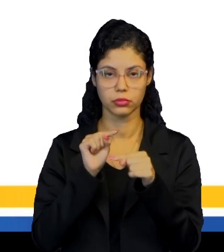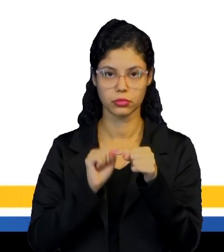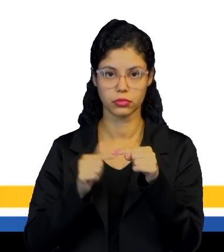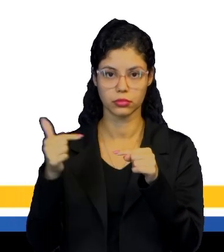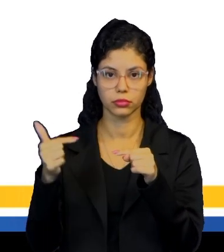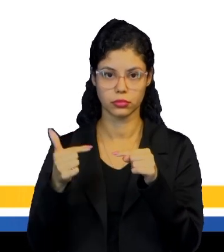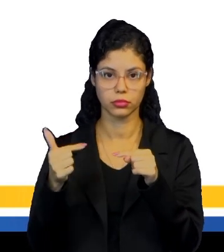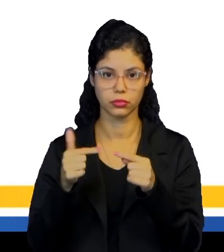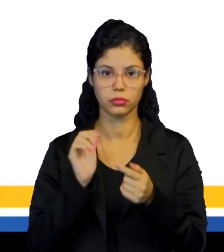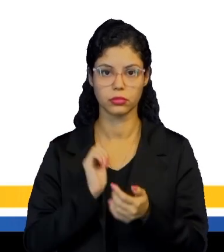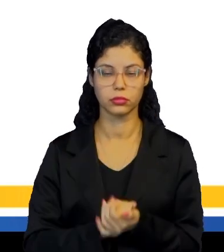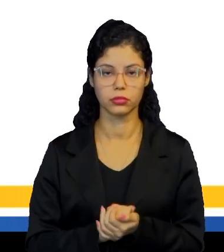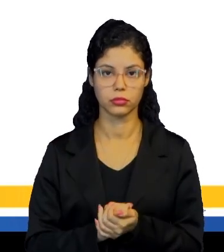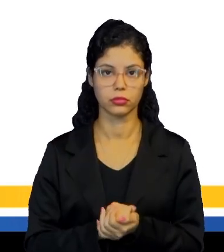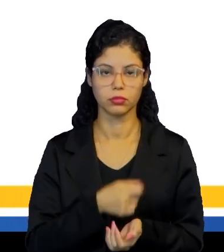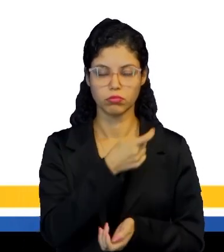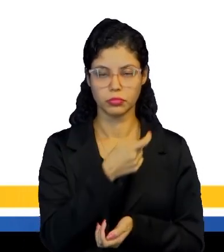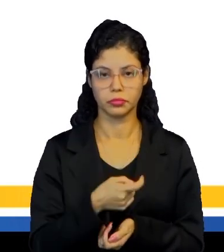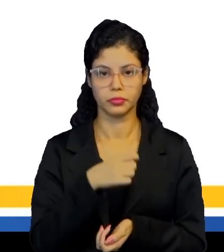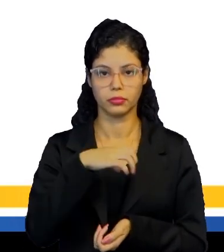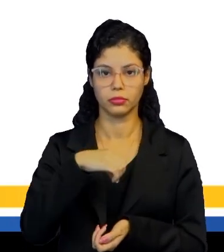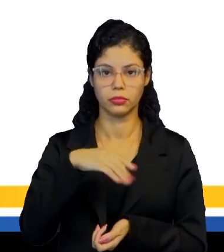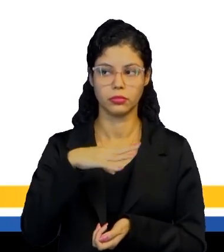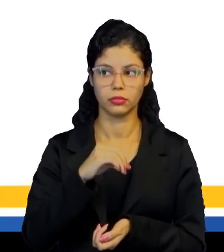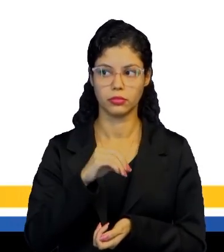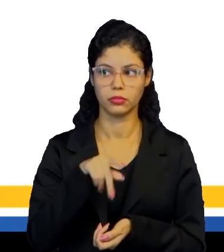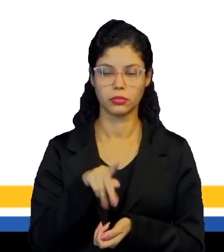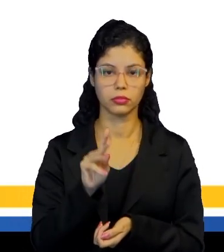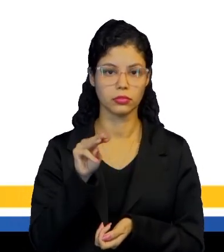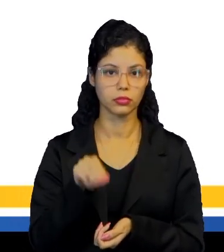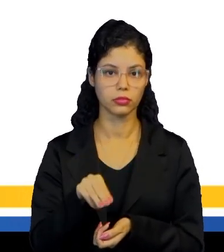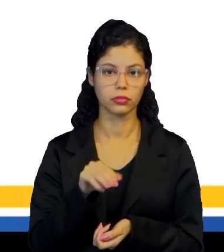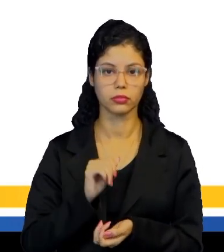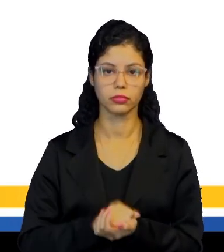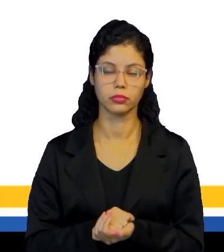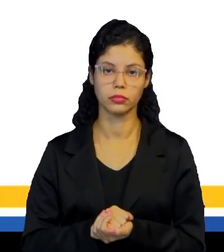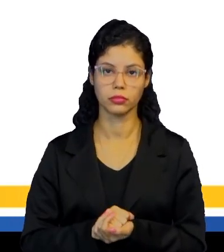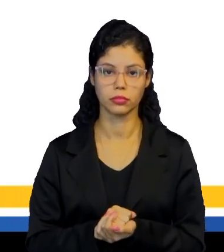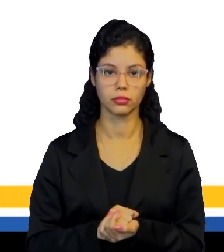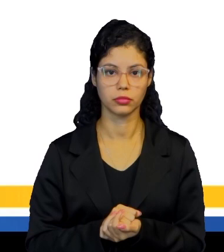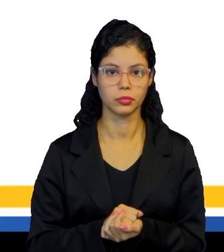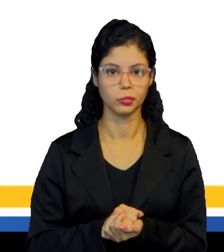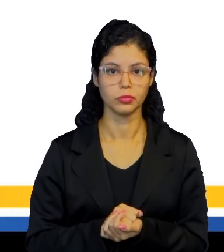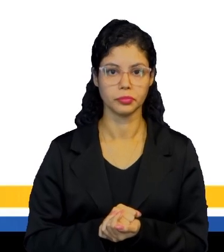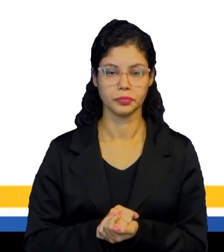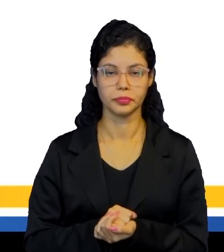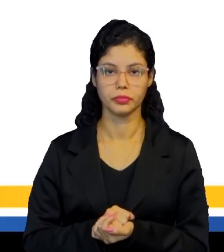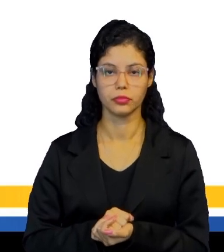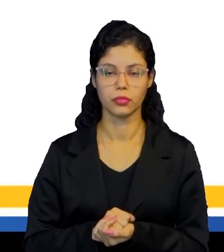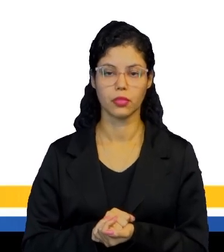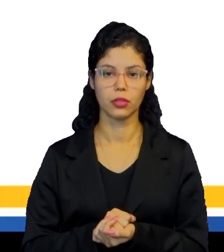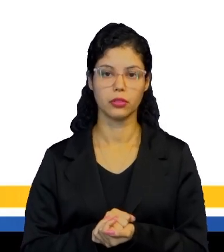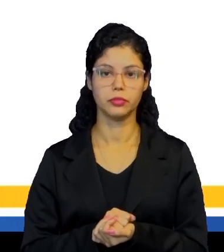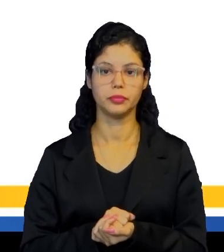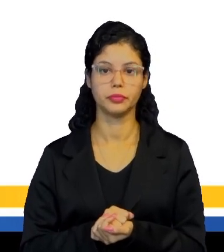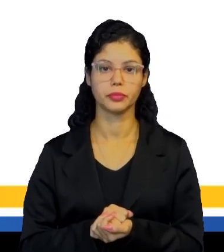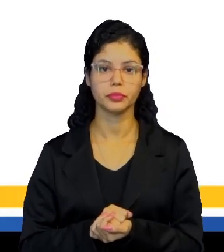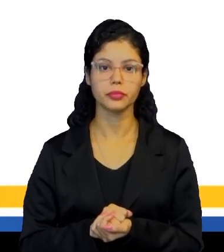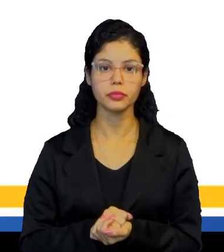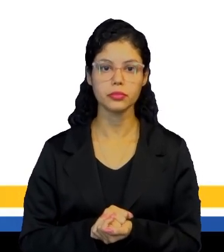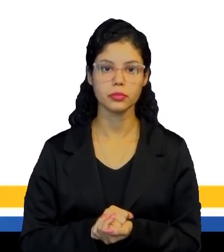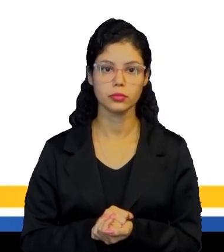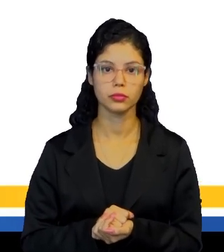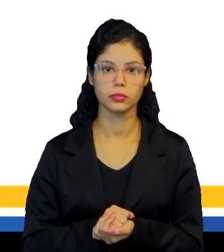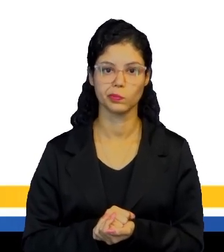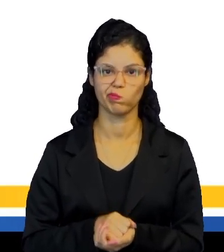levando dois para divisão vai ficar x é igual 180 dividido para dois igual